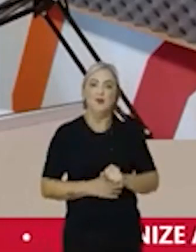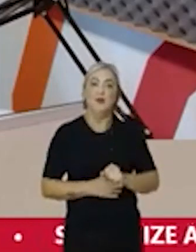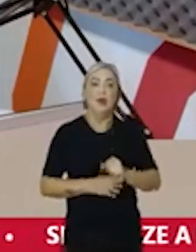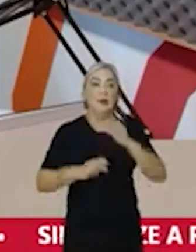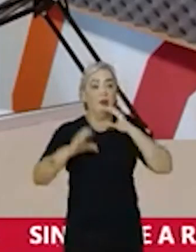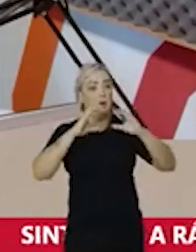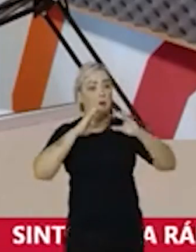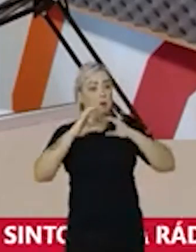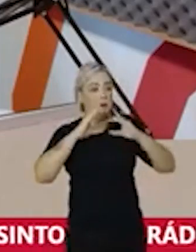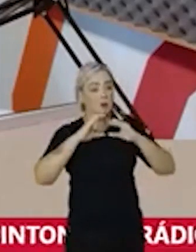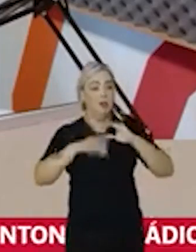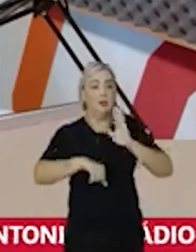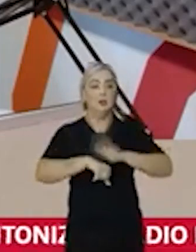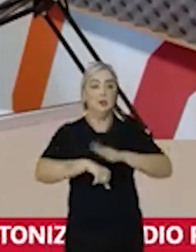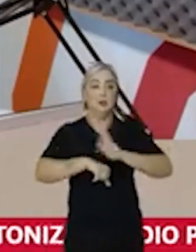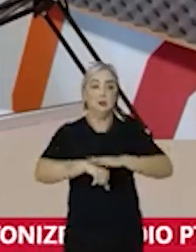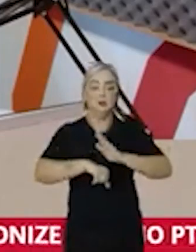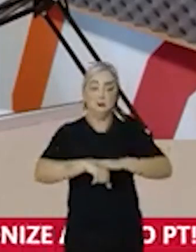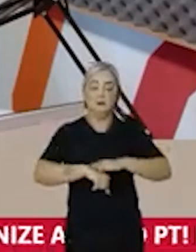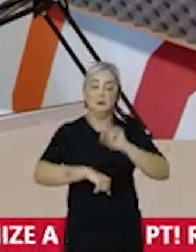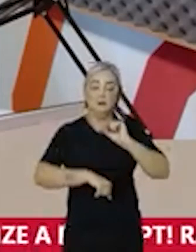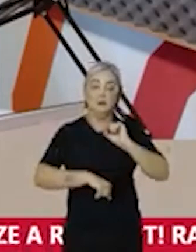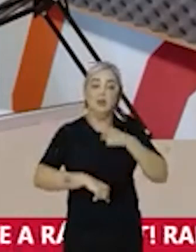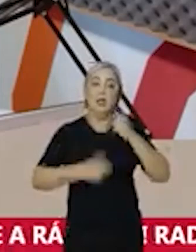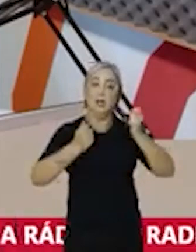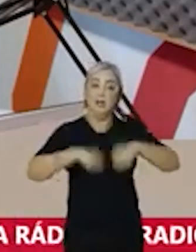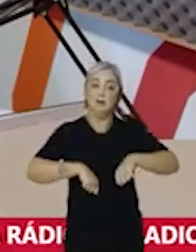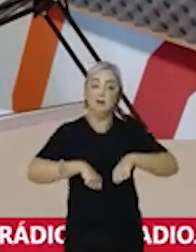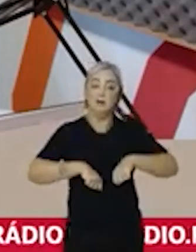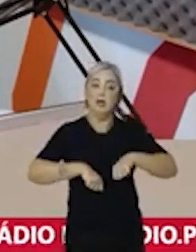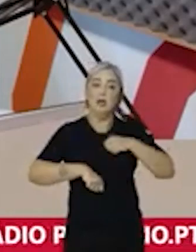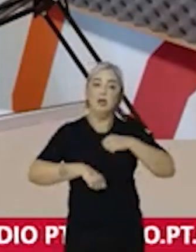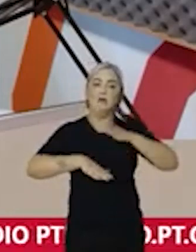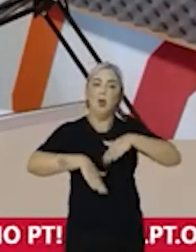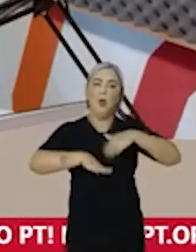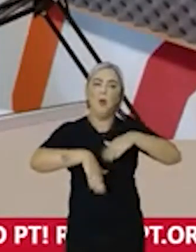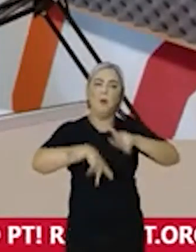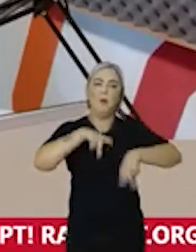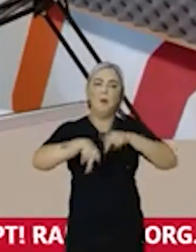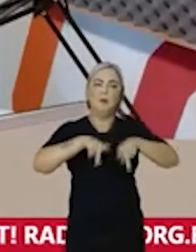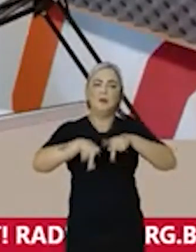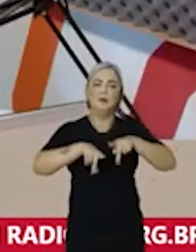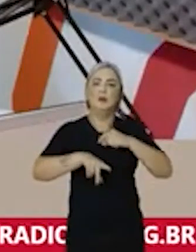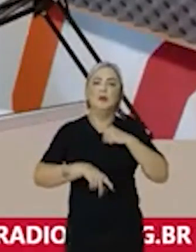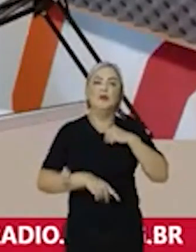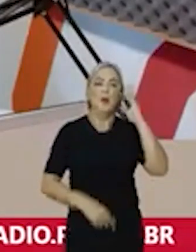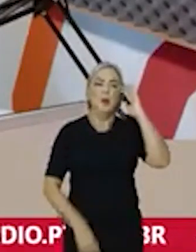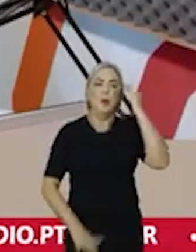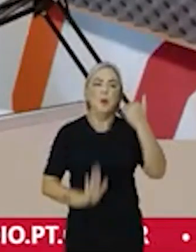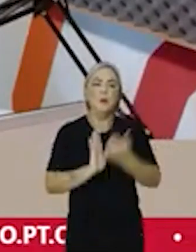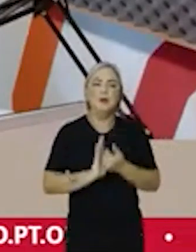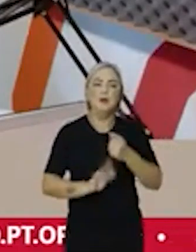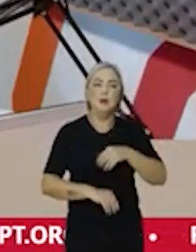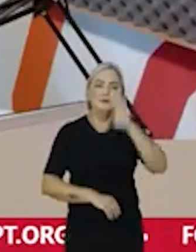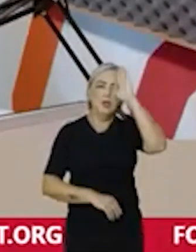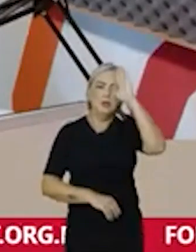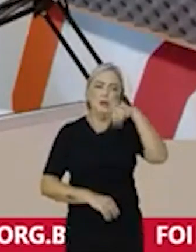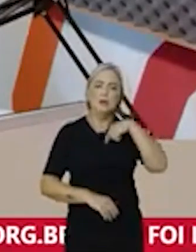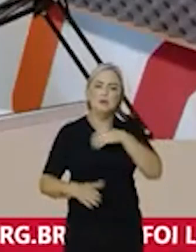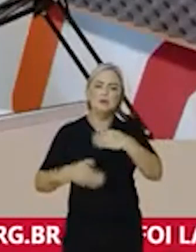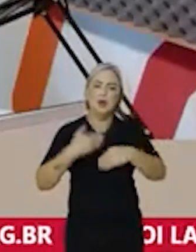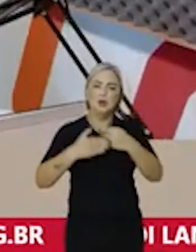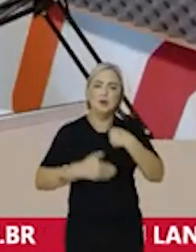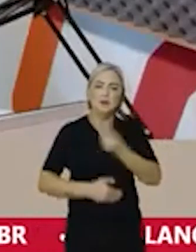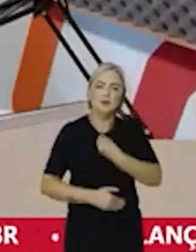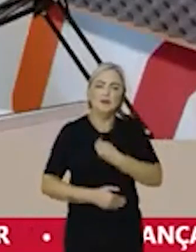uma comunicação independente, autônoma, que seja capaz de mobilizar a população para compreender os principais processos que nós estamos